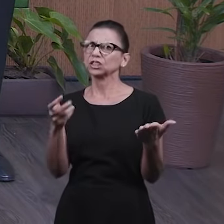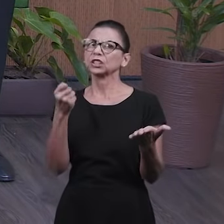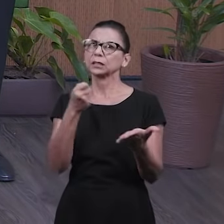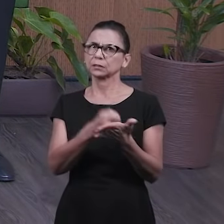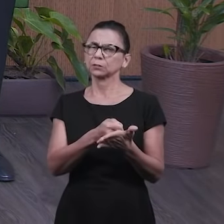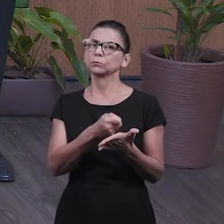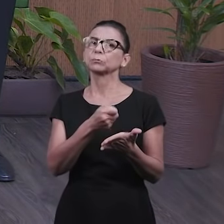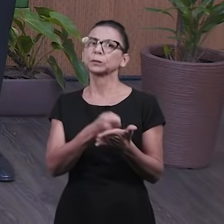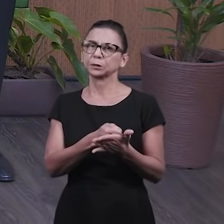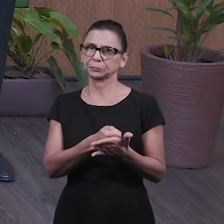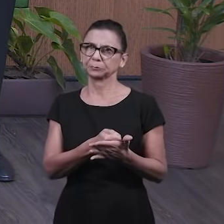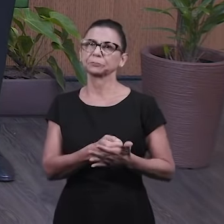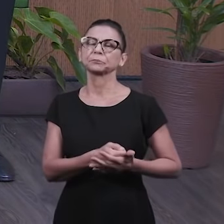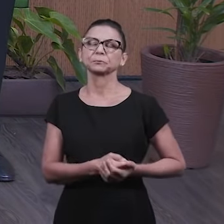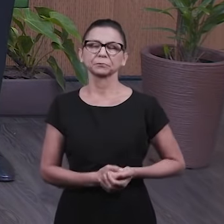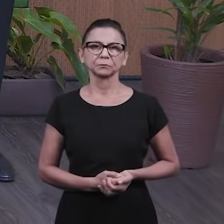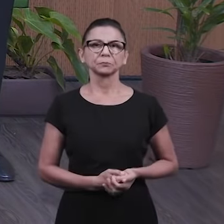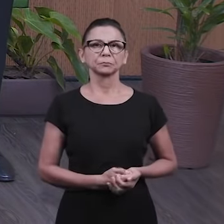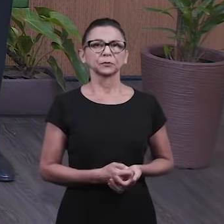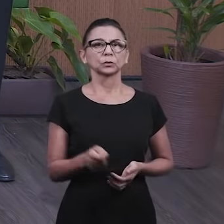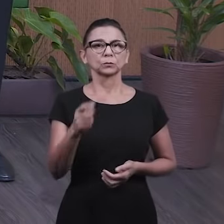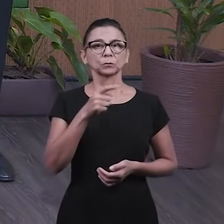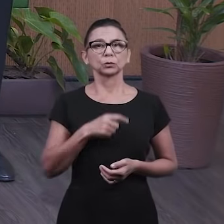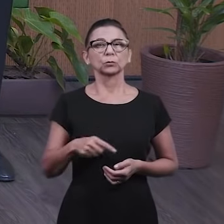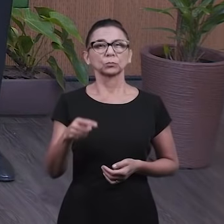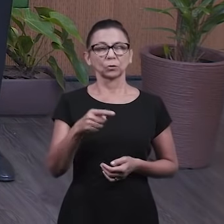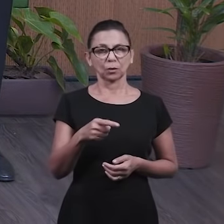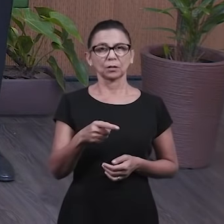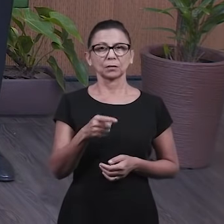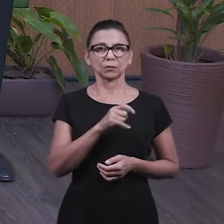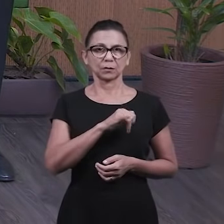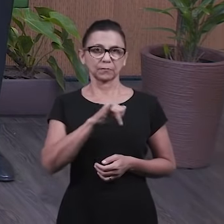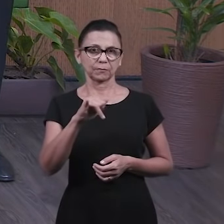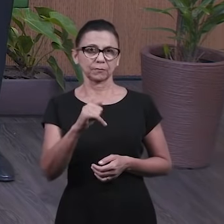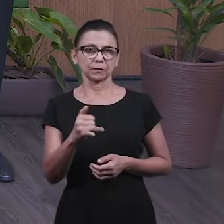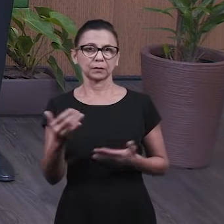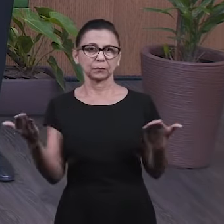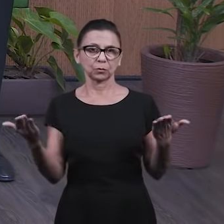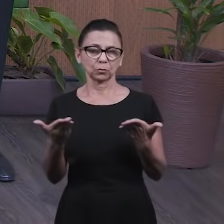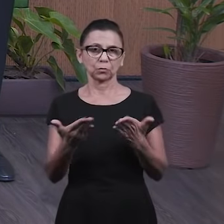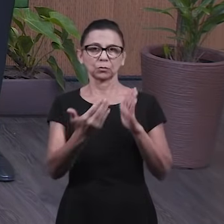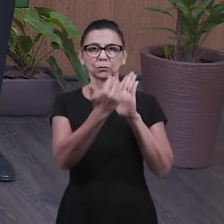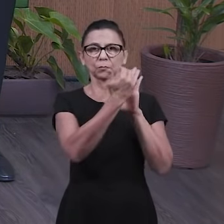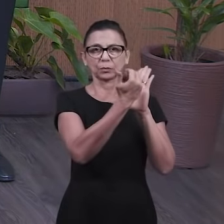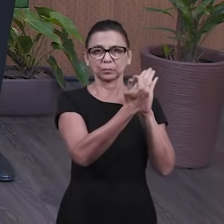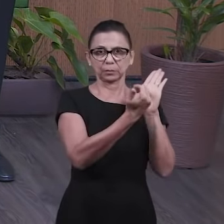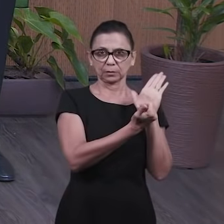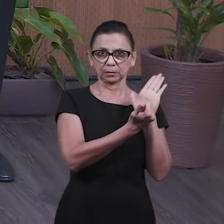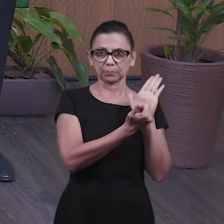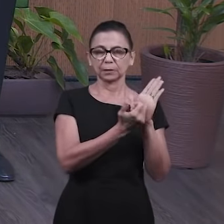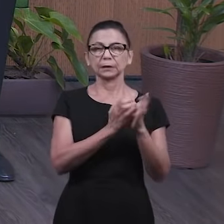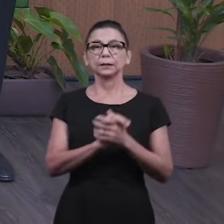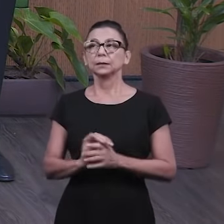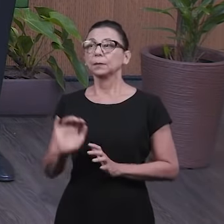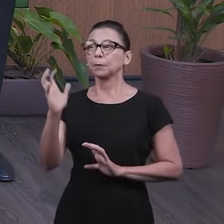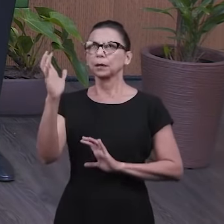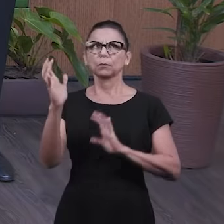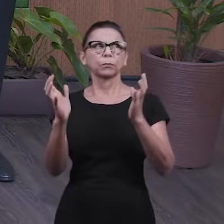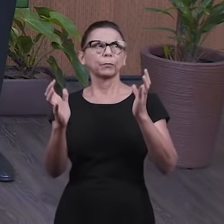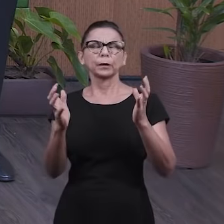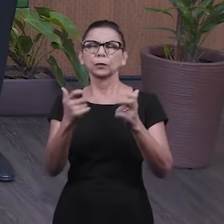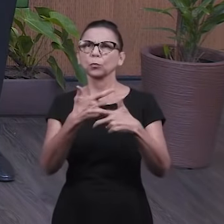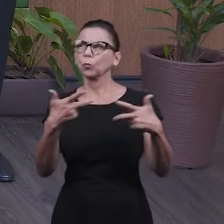acontecendo, como mencionamos no programa de hoje. São sinais que marcam